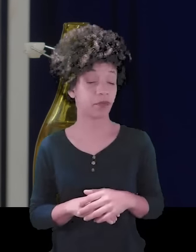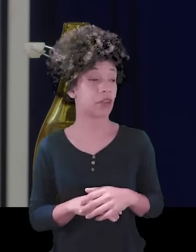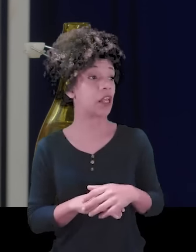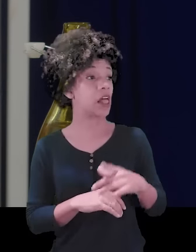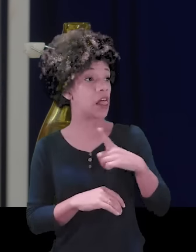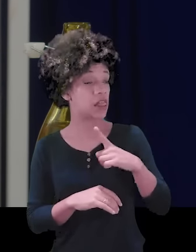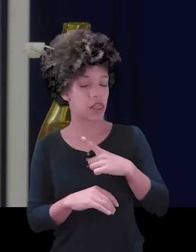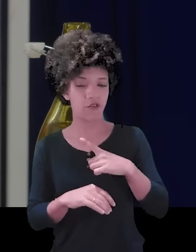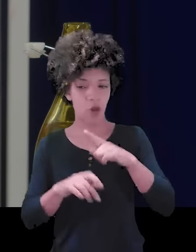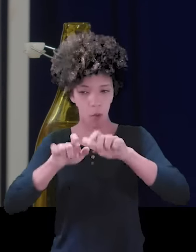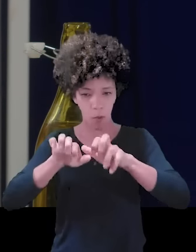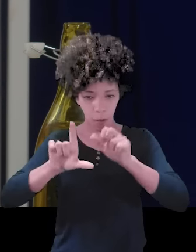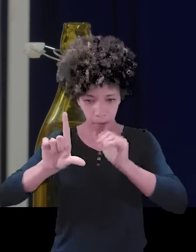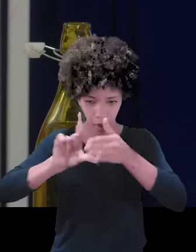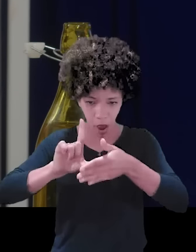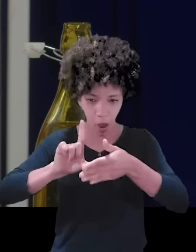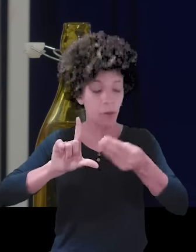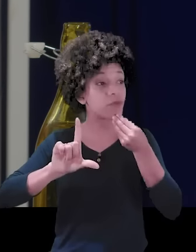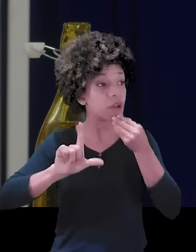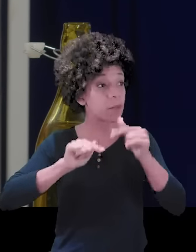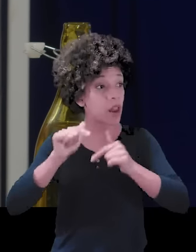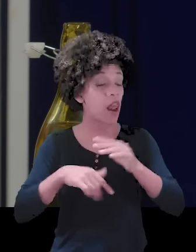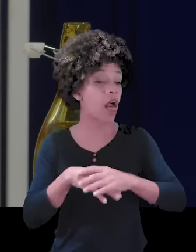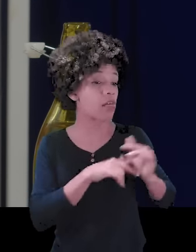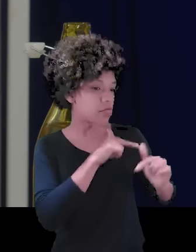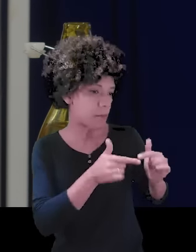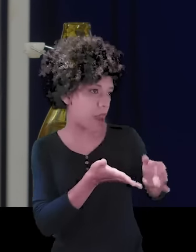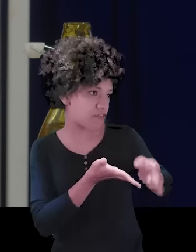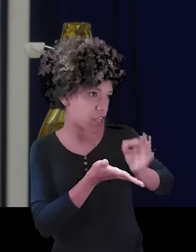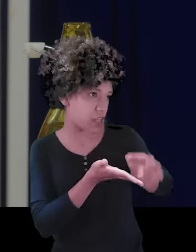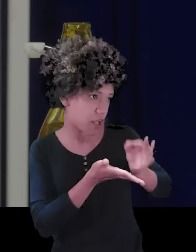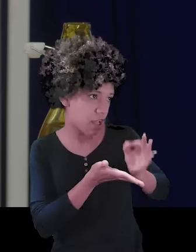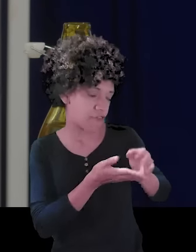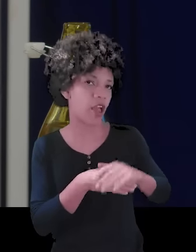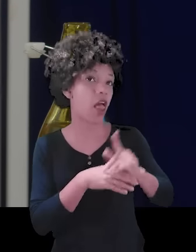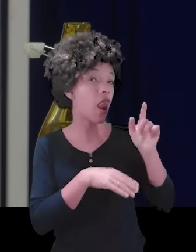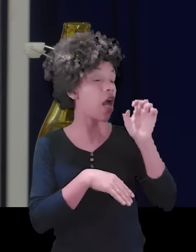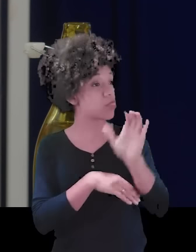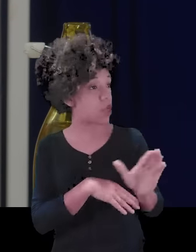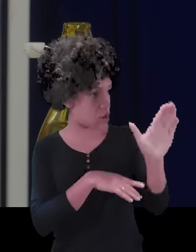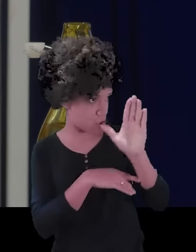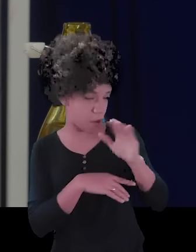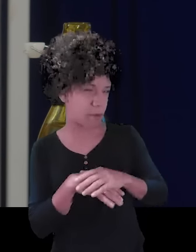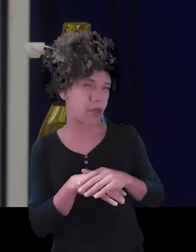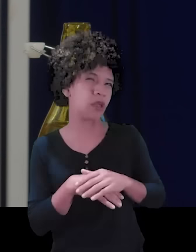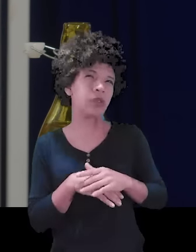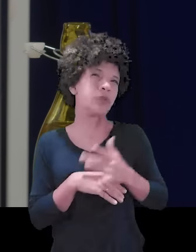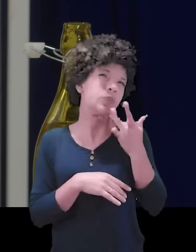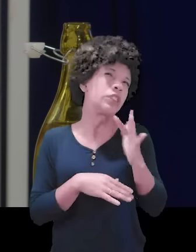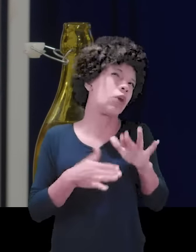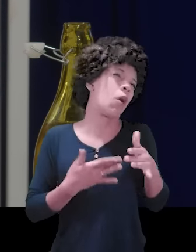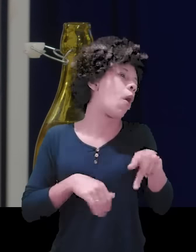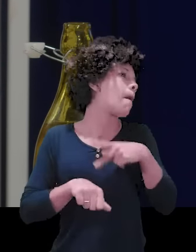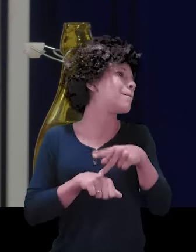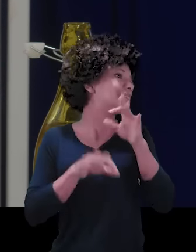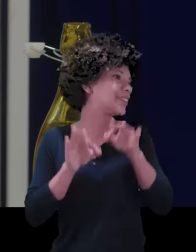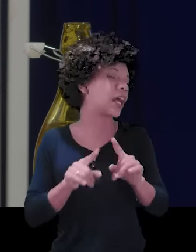foi um anúncio que ela de emprego para trabalhar em uma cafeteria lá na Europa Não lembro qual qual país agora exatamente